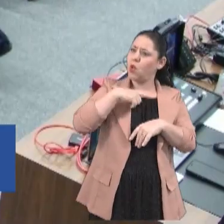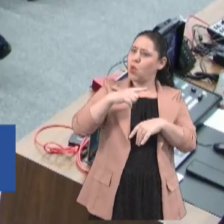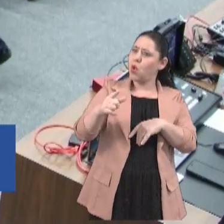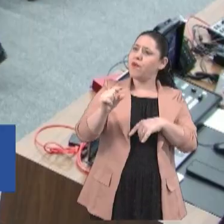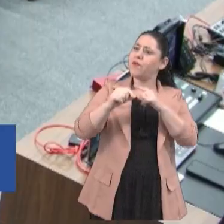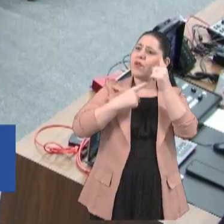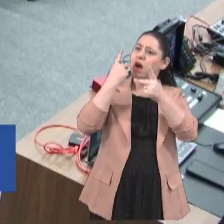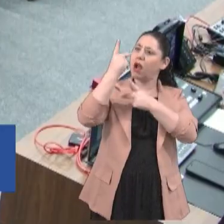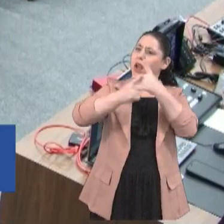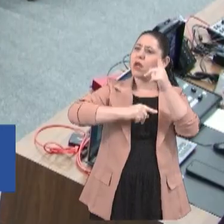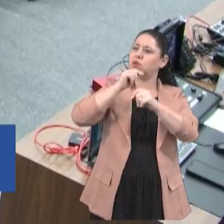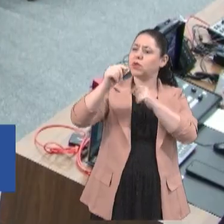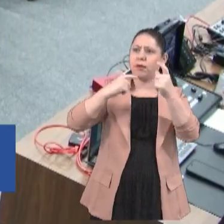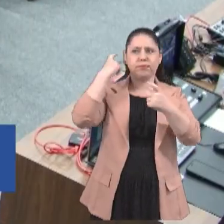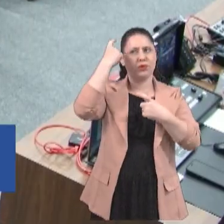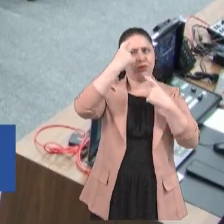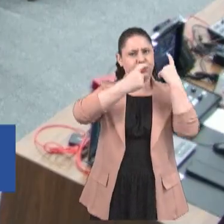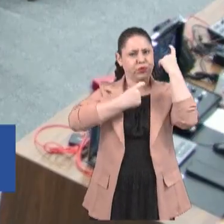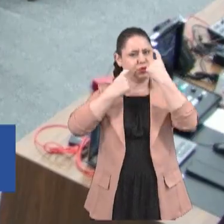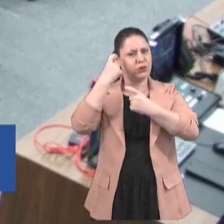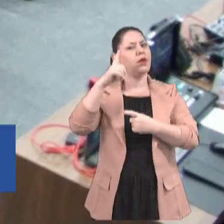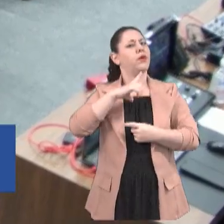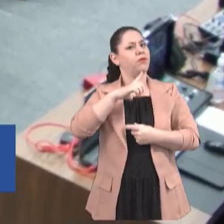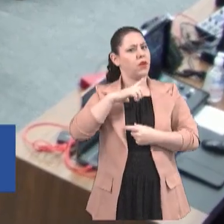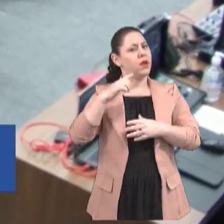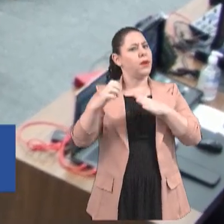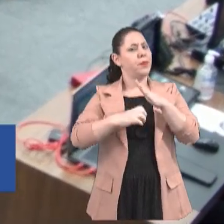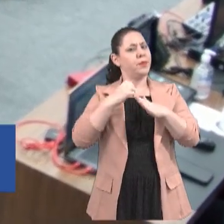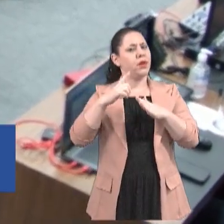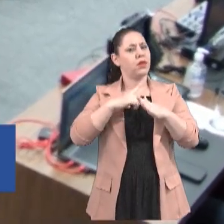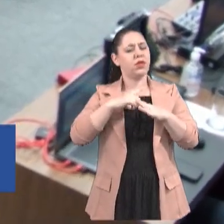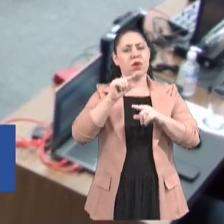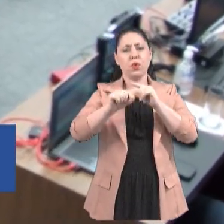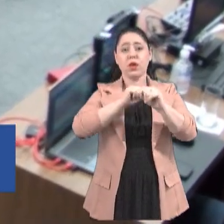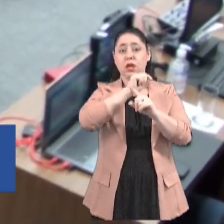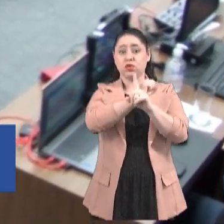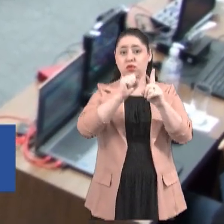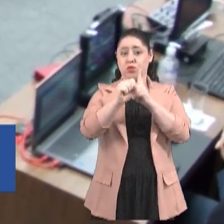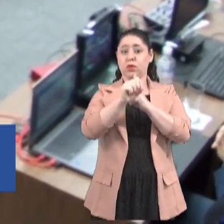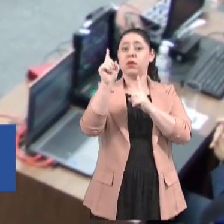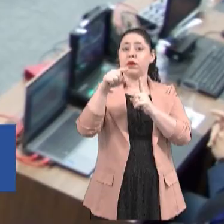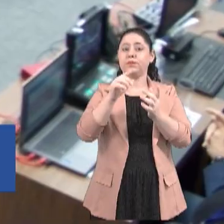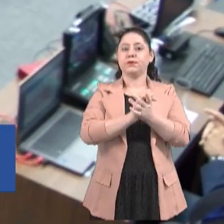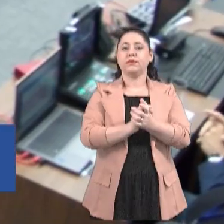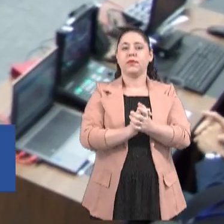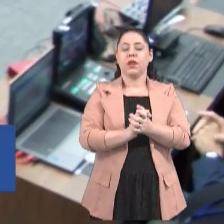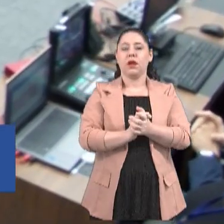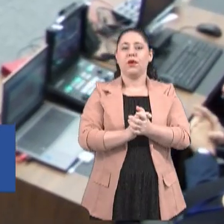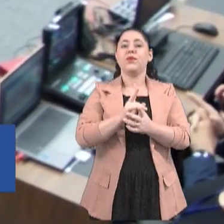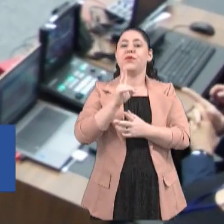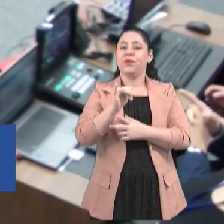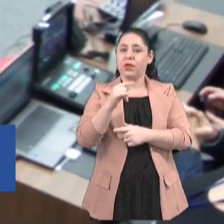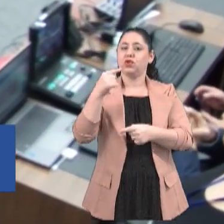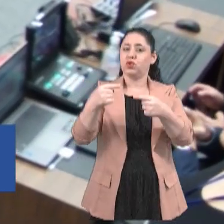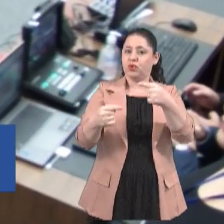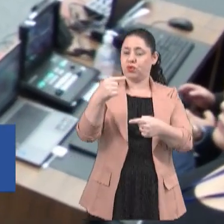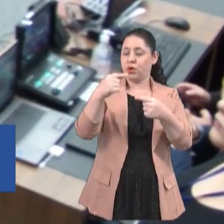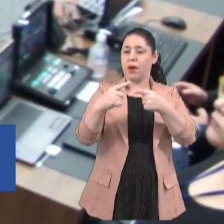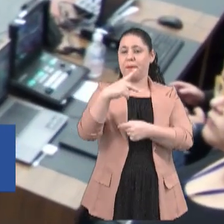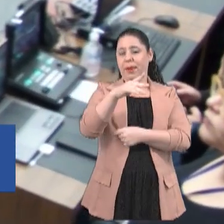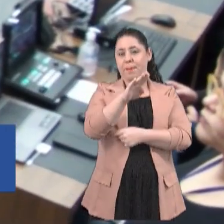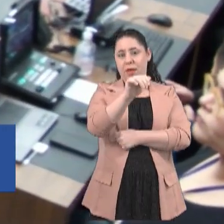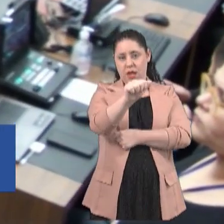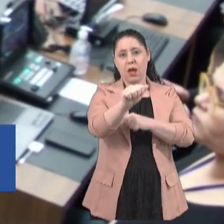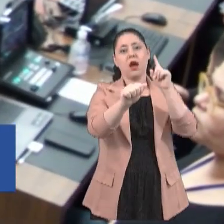diretoria, dizendo da preocupação que a empresa tem com a questão social. Isso vai ser discutido dentro de um PBA, que